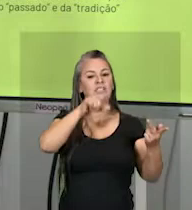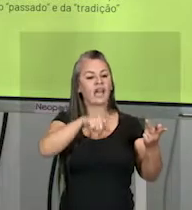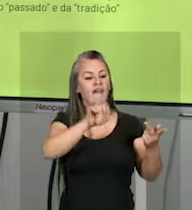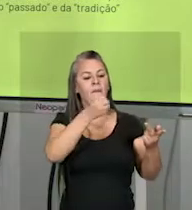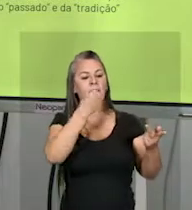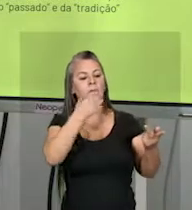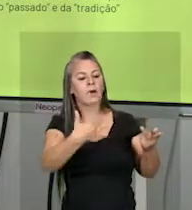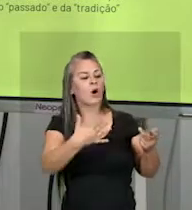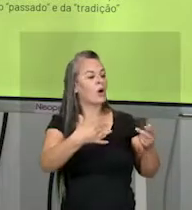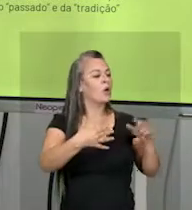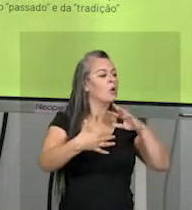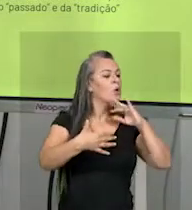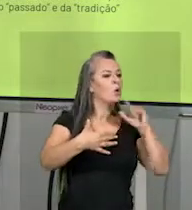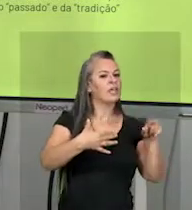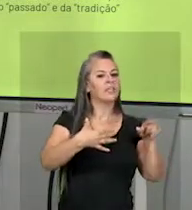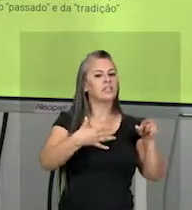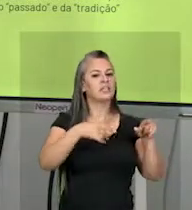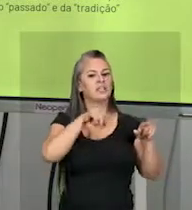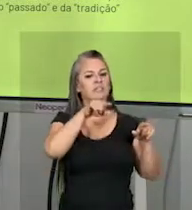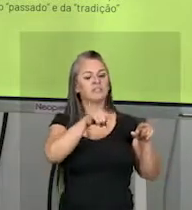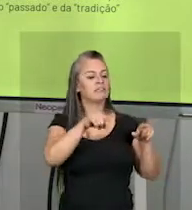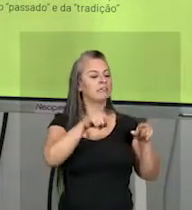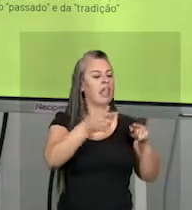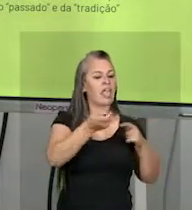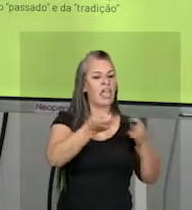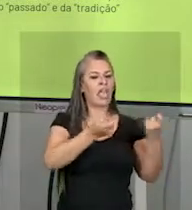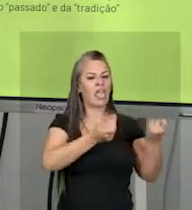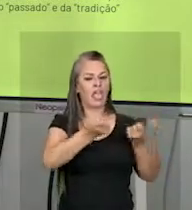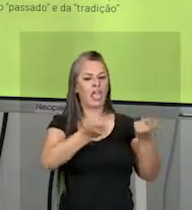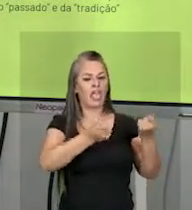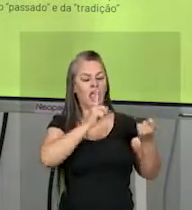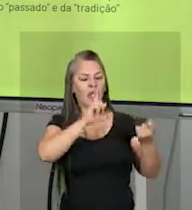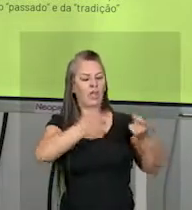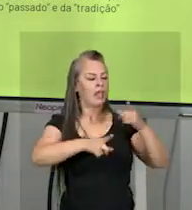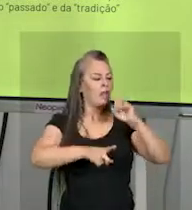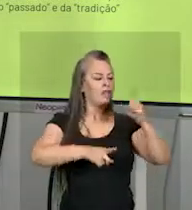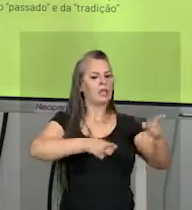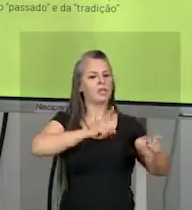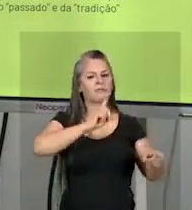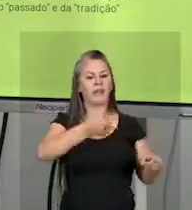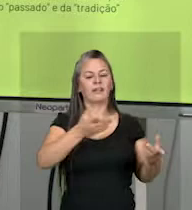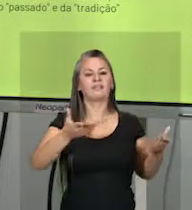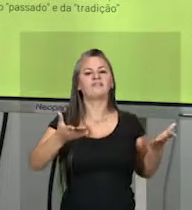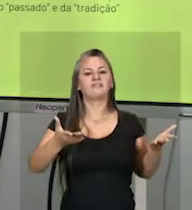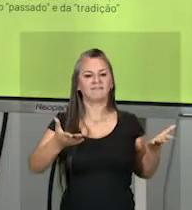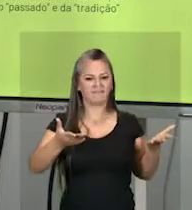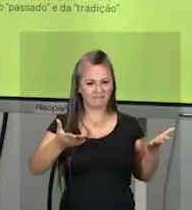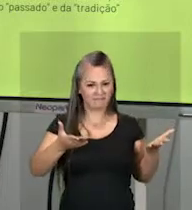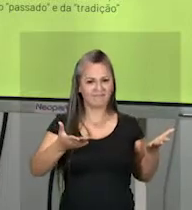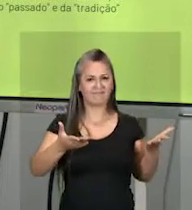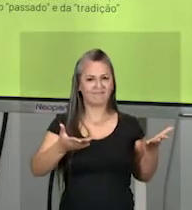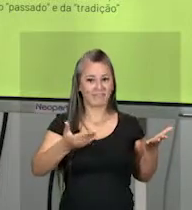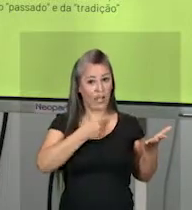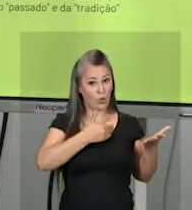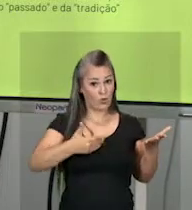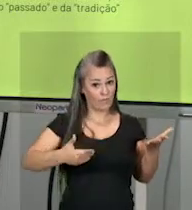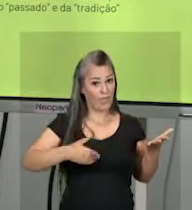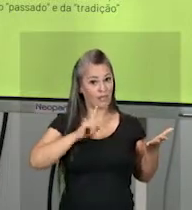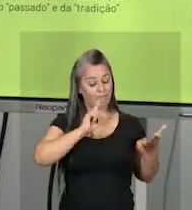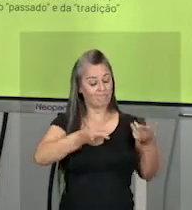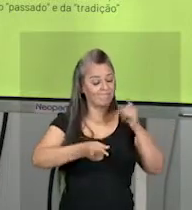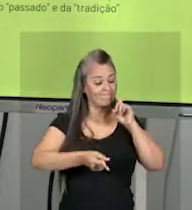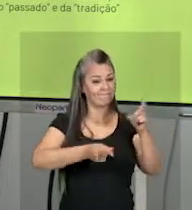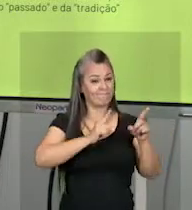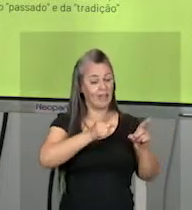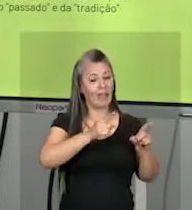quem é mau, e o que vai acontecer com essas populações que são consideradas boas ou más, subversivas ou não, né? Existe também algo